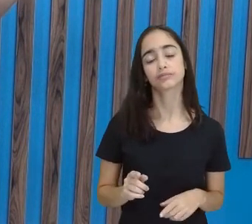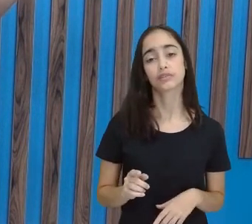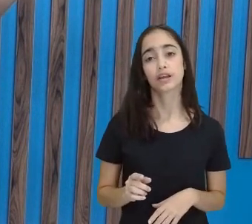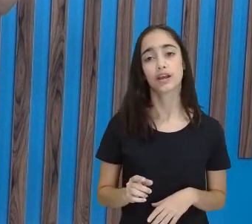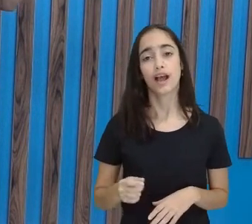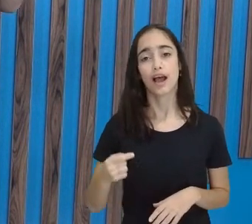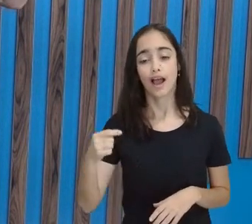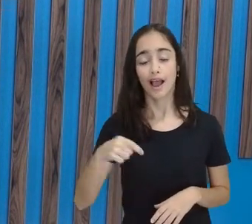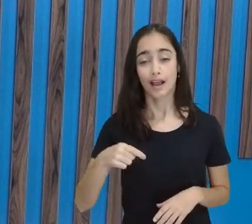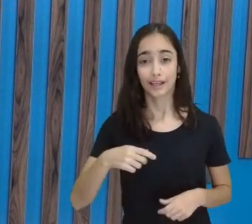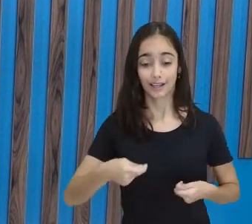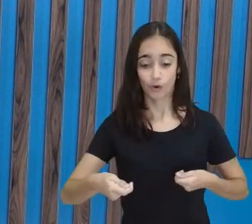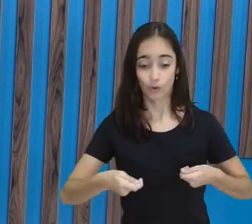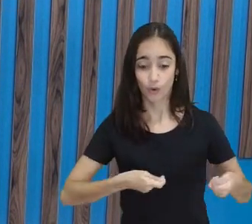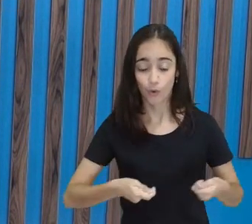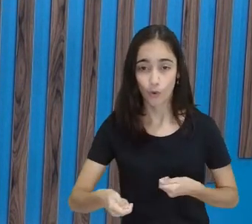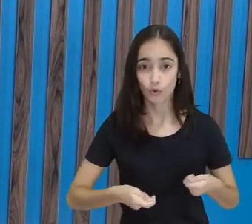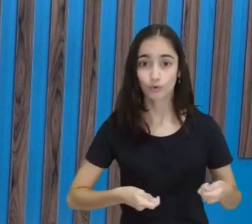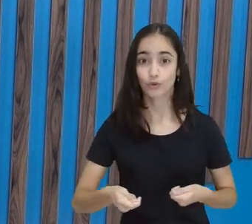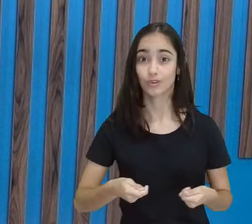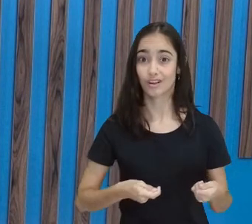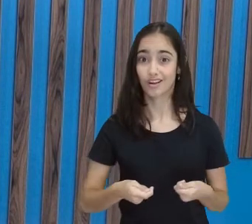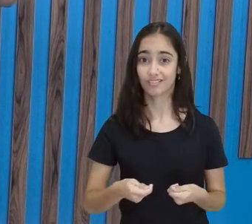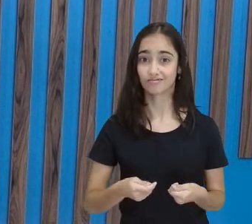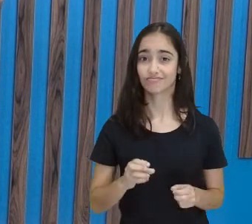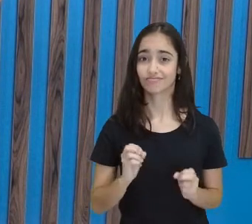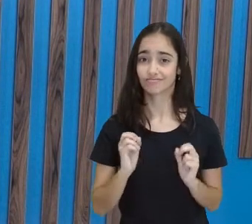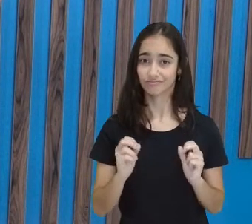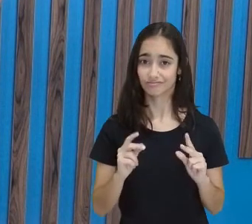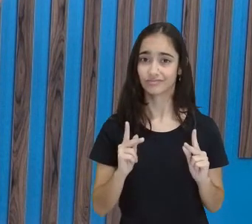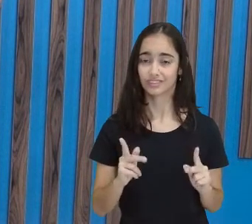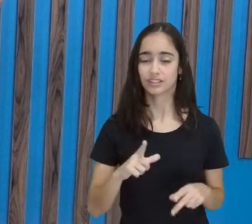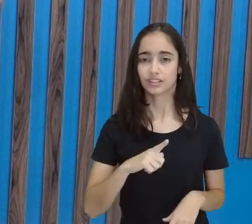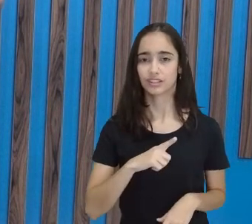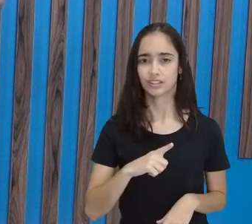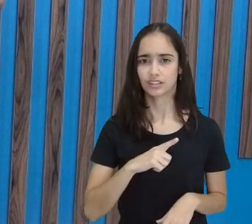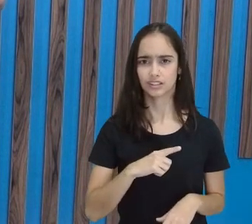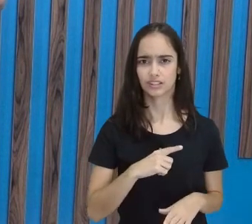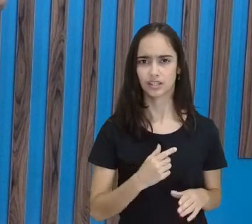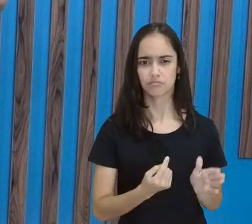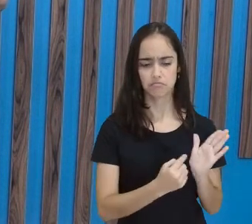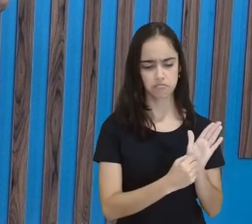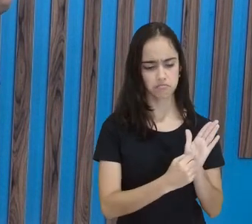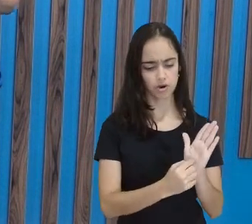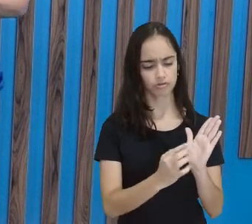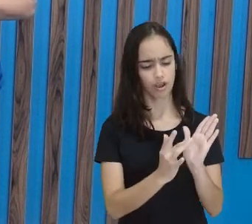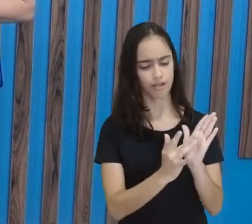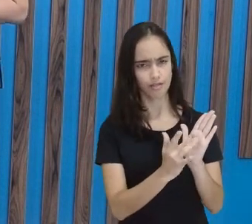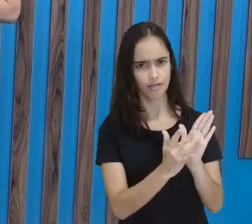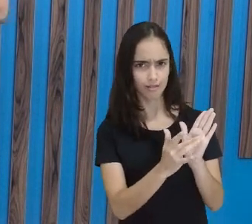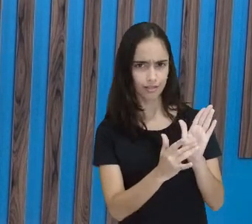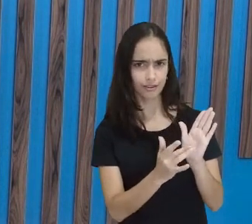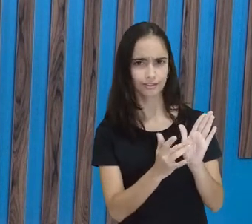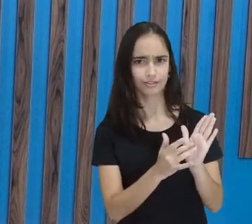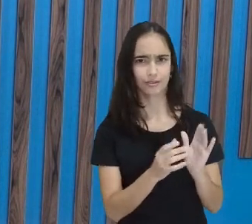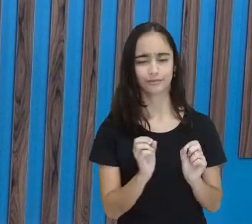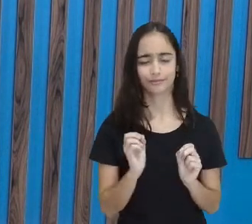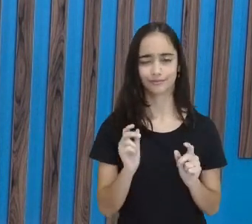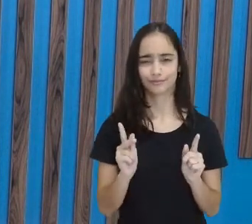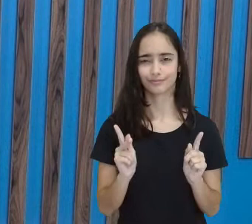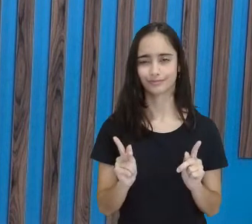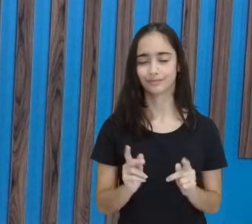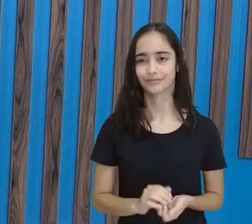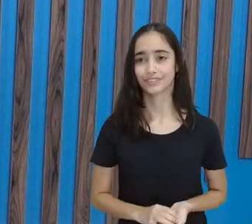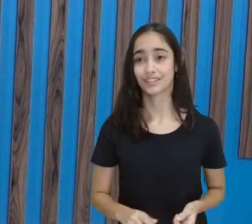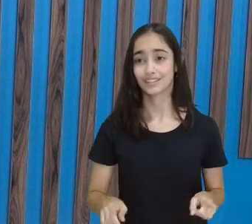um equipamento. Aí eu tenho ali, ele tem ali um mostrador digital para mim. Mas nós temos também outros